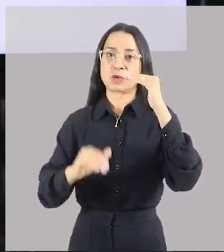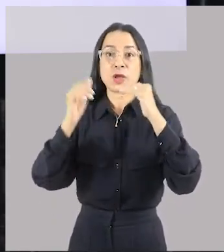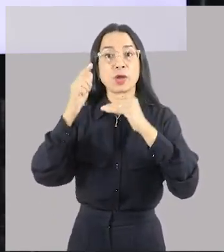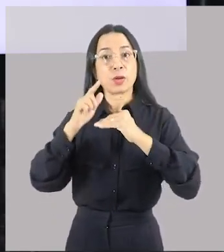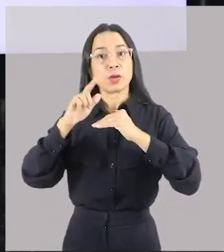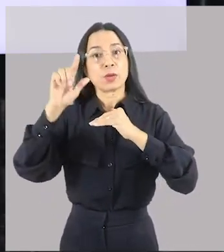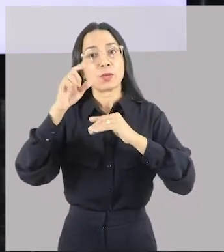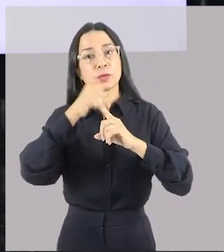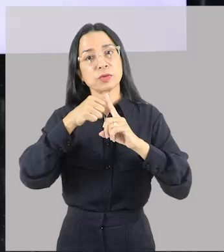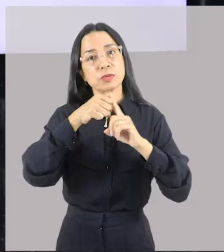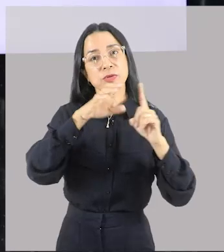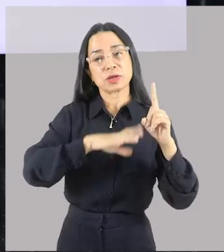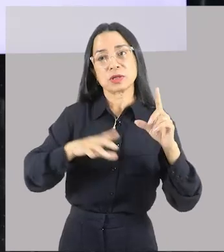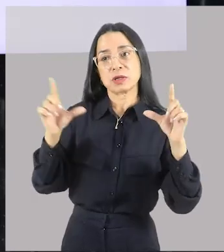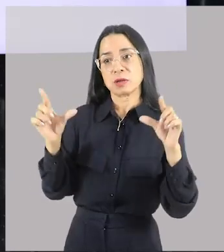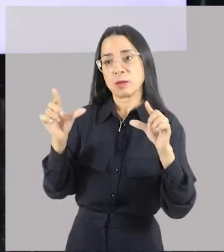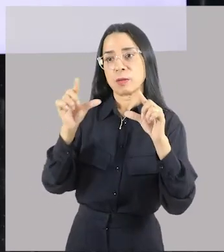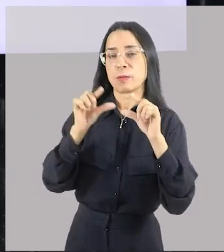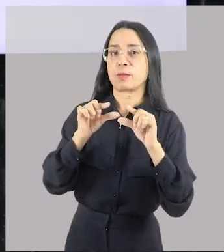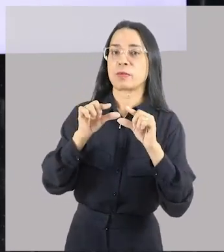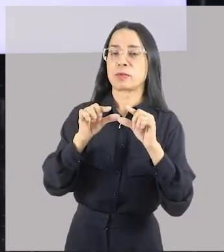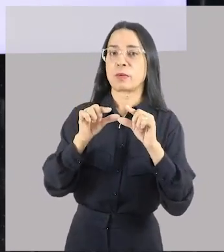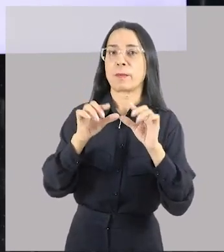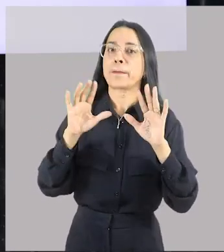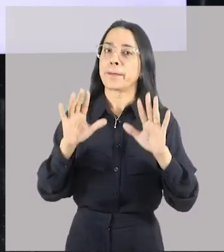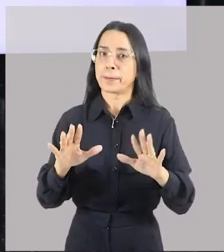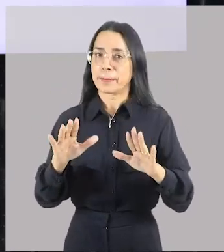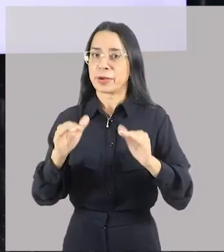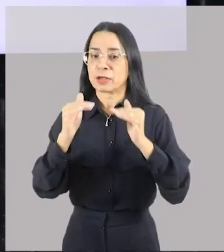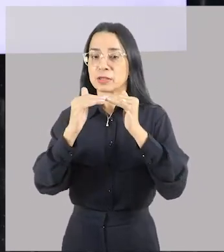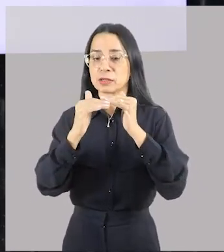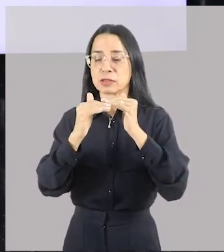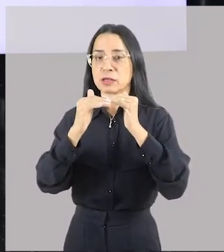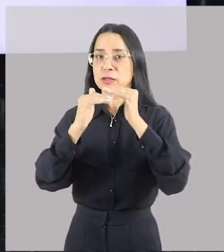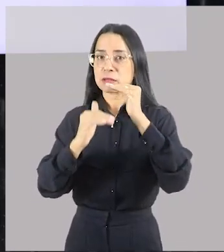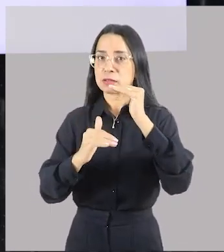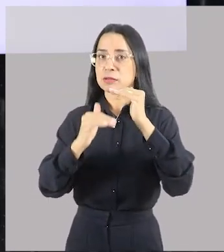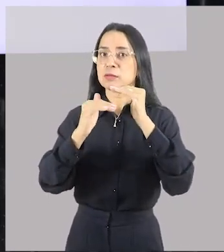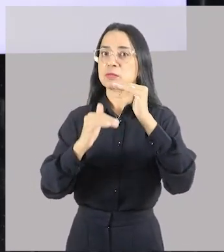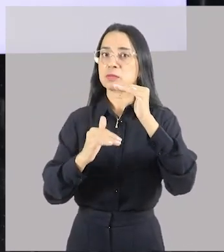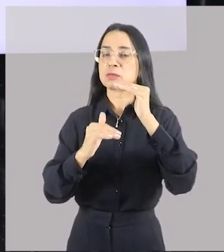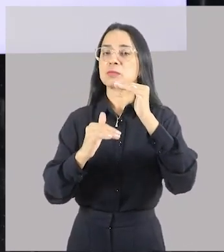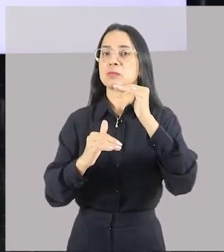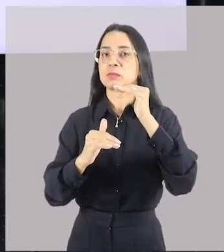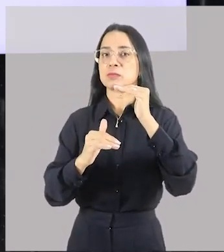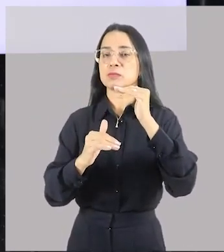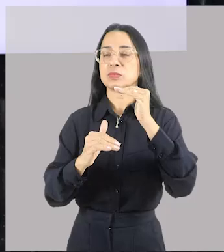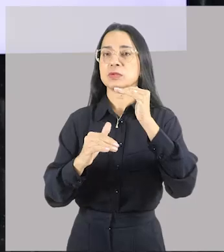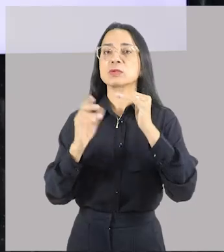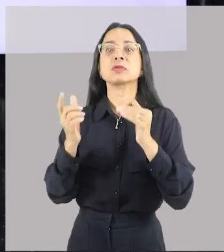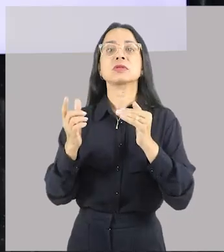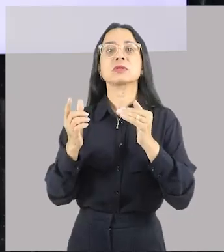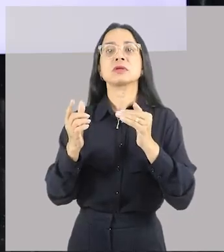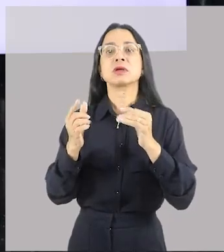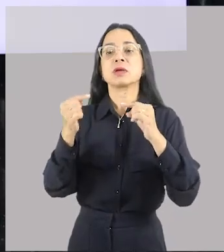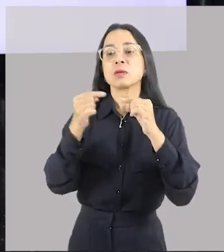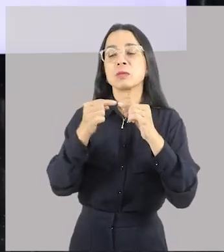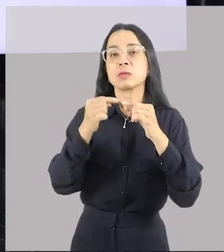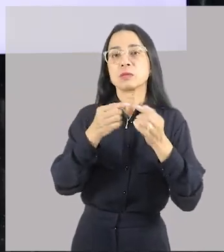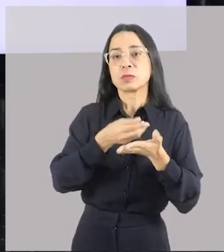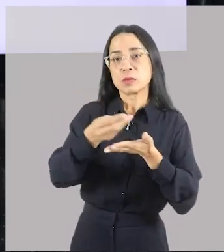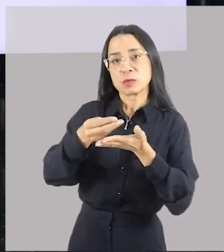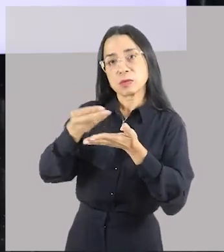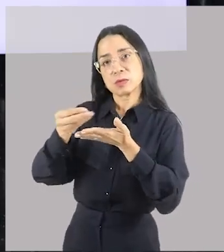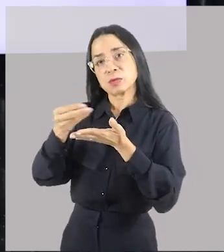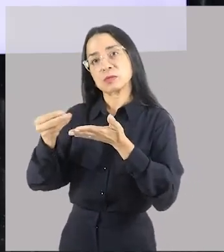um pouco menor, ela é reduzida, né? Mas a desigualdade, como conceito, ela tem a ver com essa distribuição não igualitária de